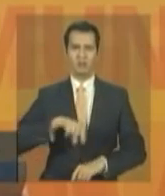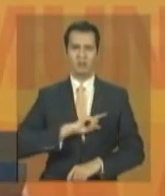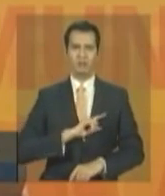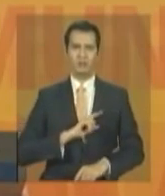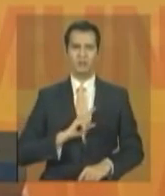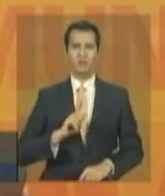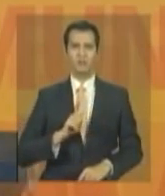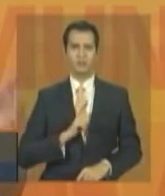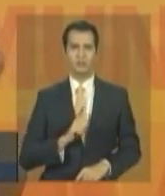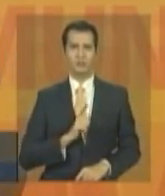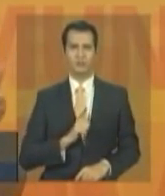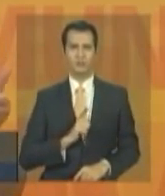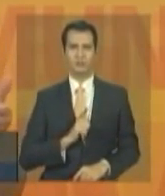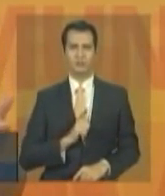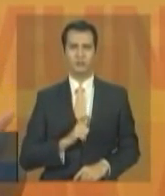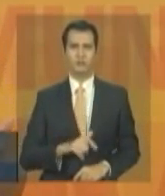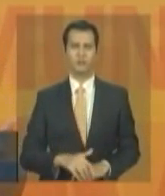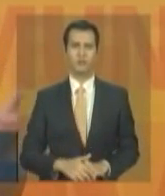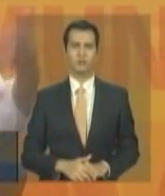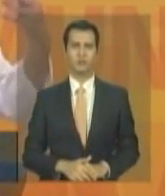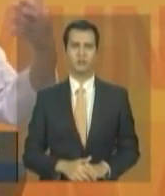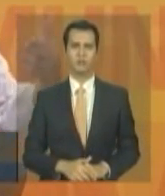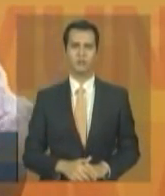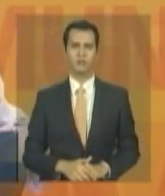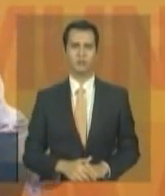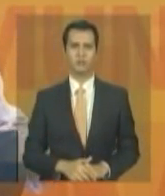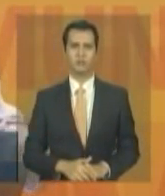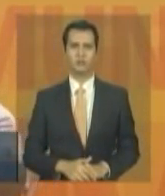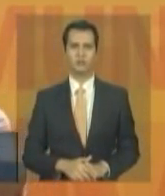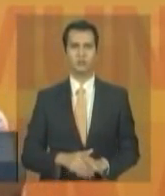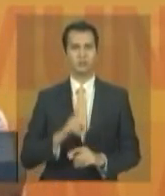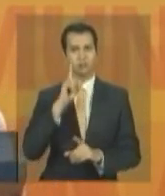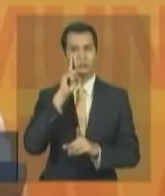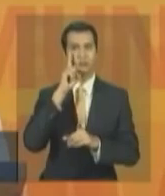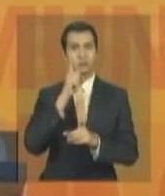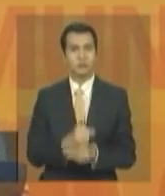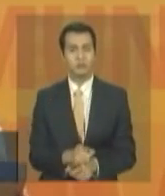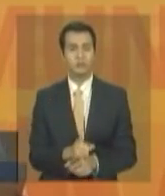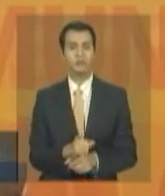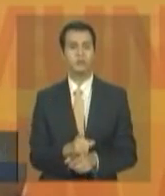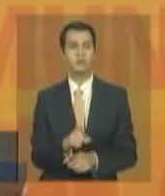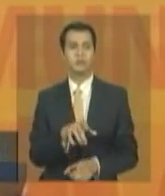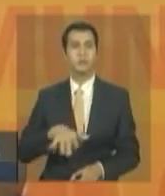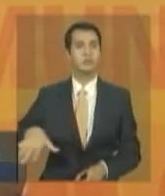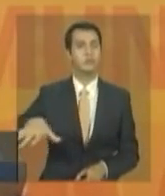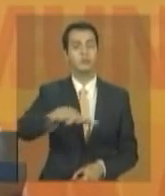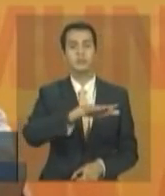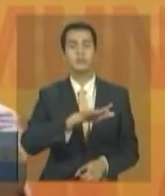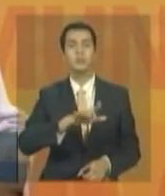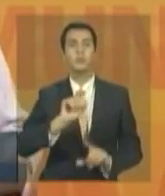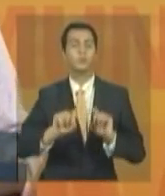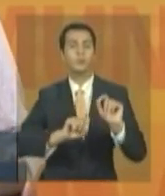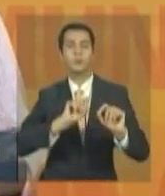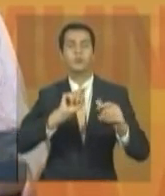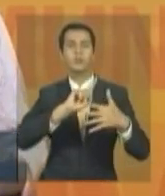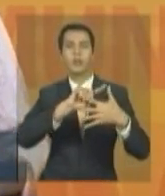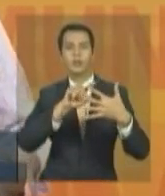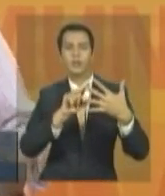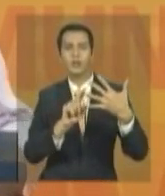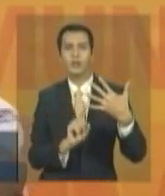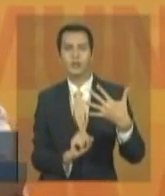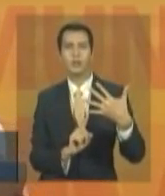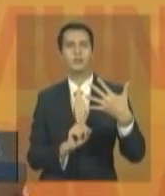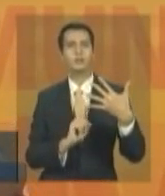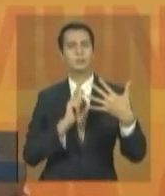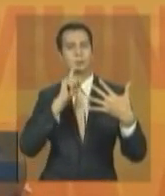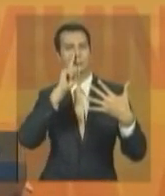nós tenhamos um diagnóstico claro das características e dos perigos